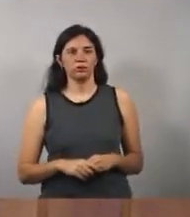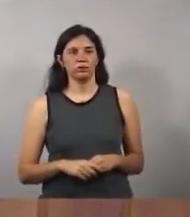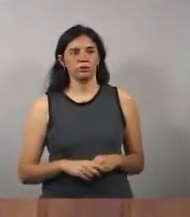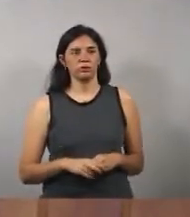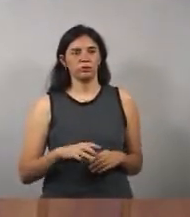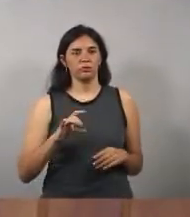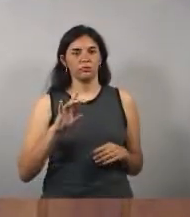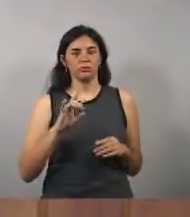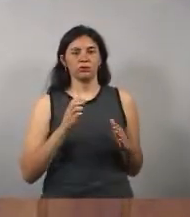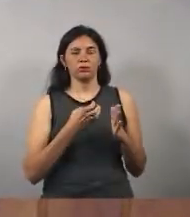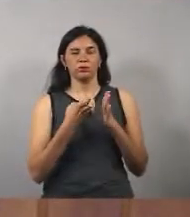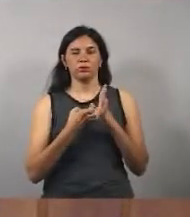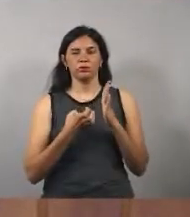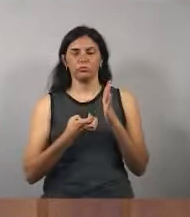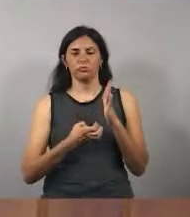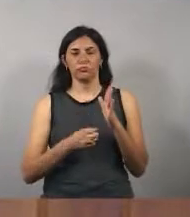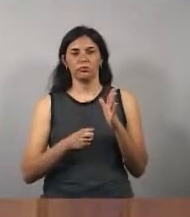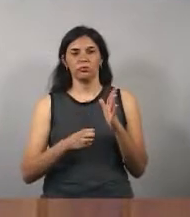as emendas que foram aí